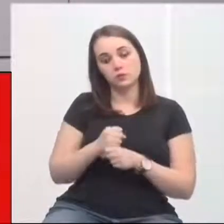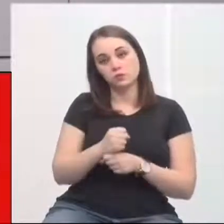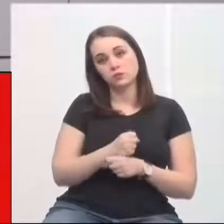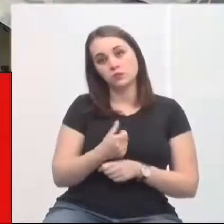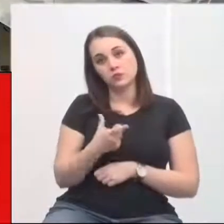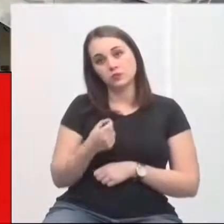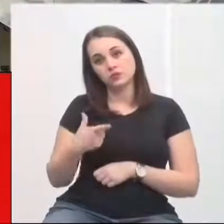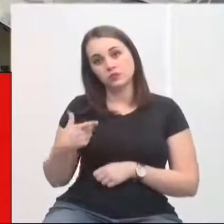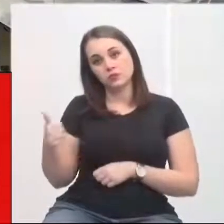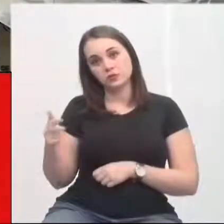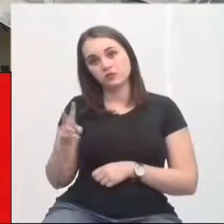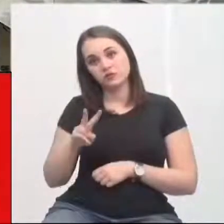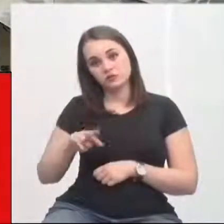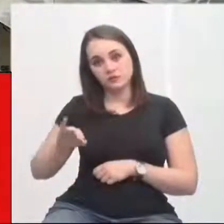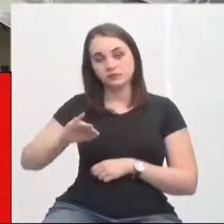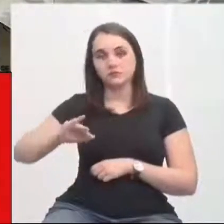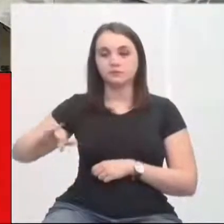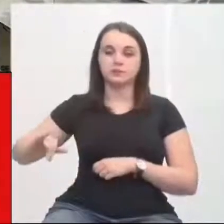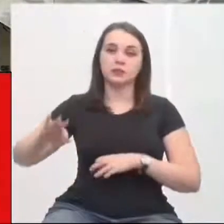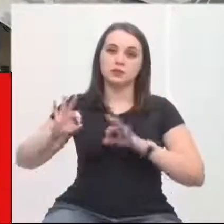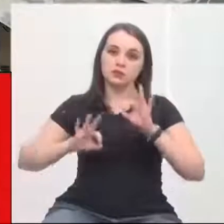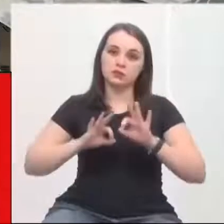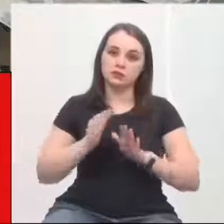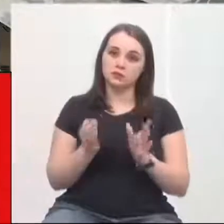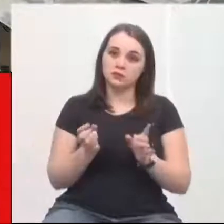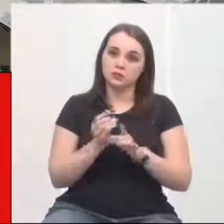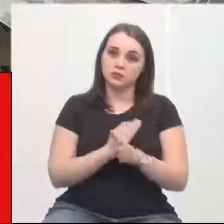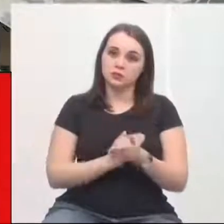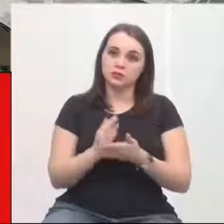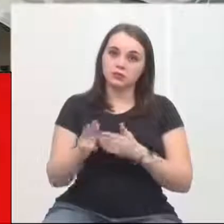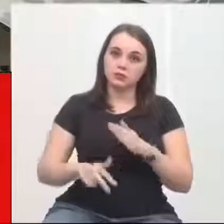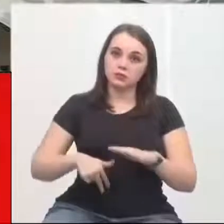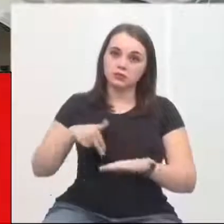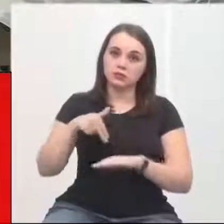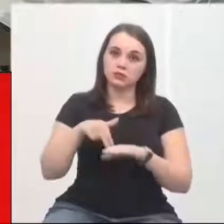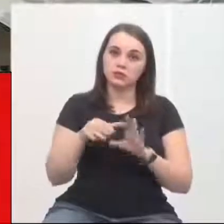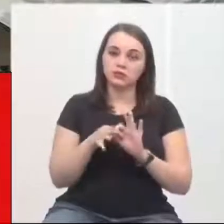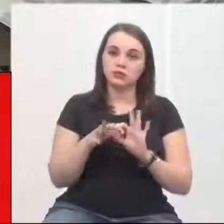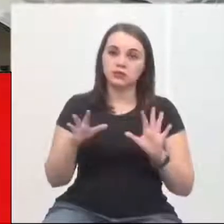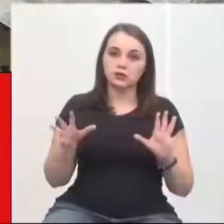de plano, excelência. Terminado o expediente, passamos para a tribuna livre.